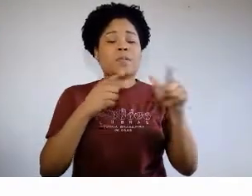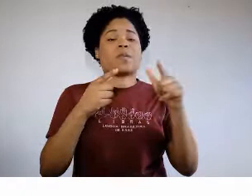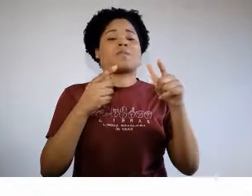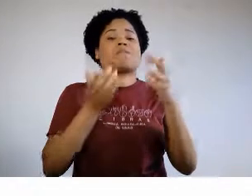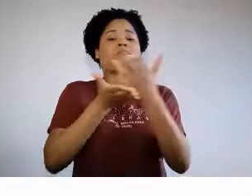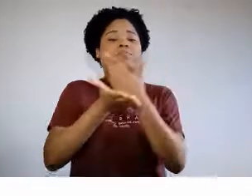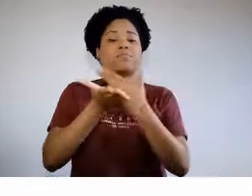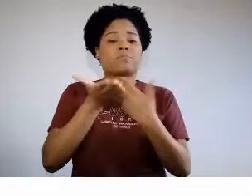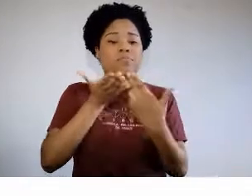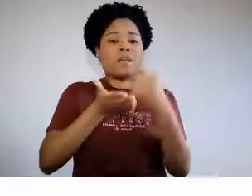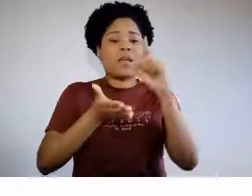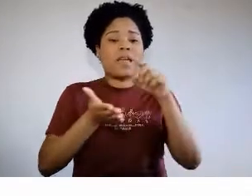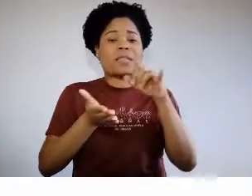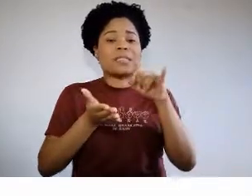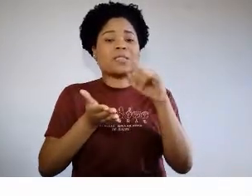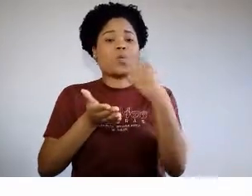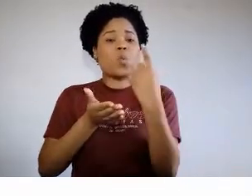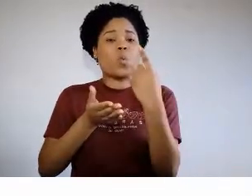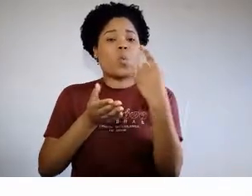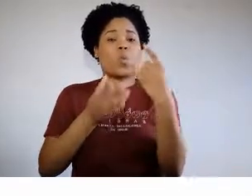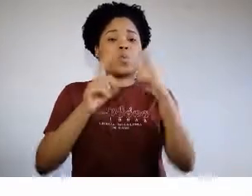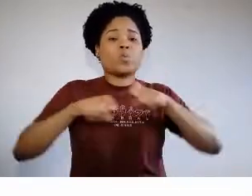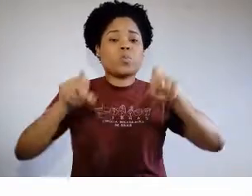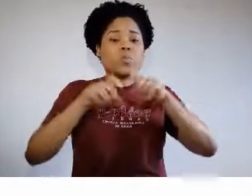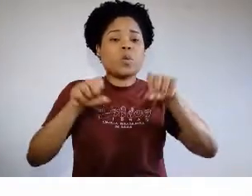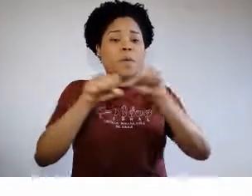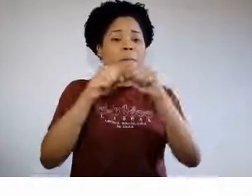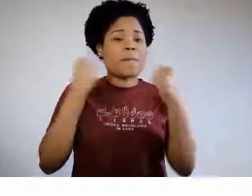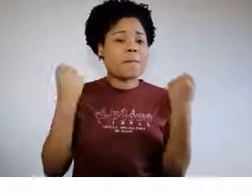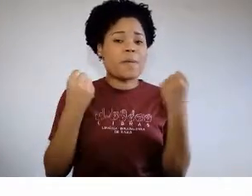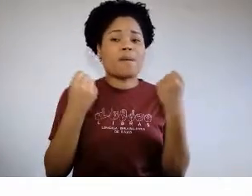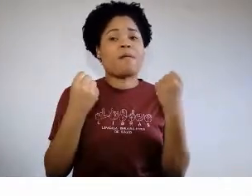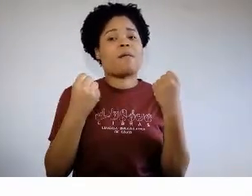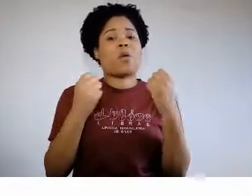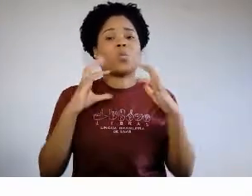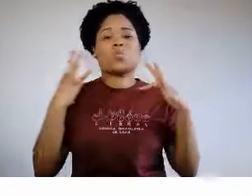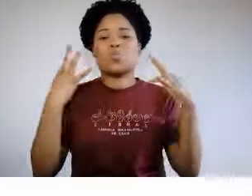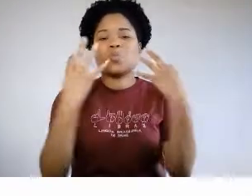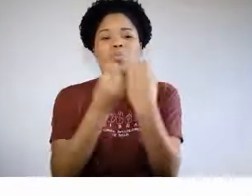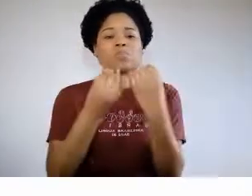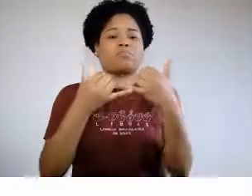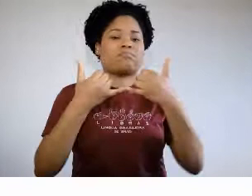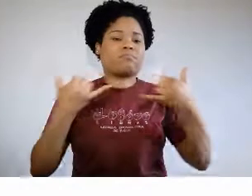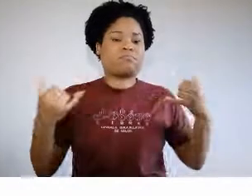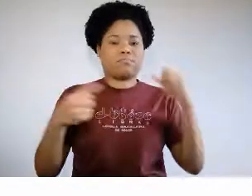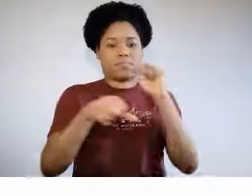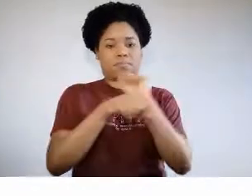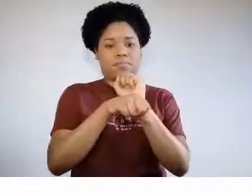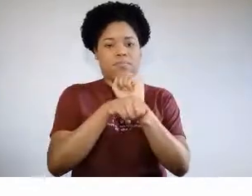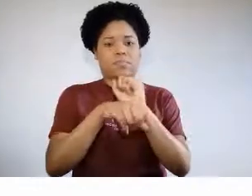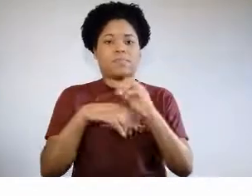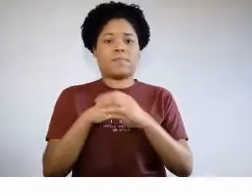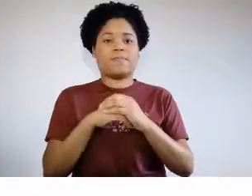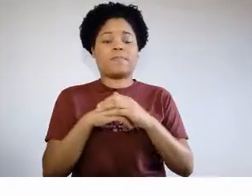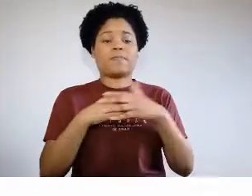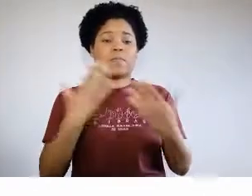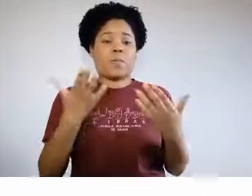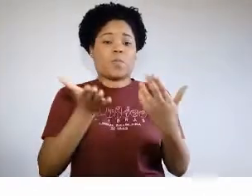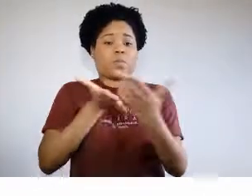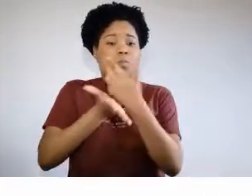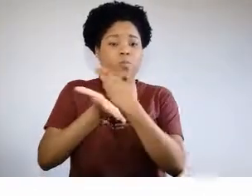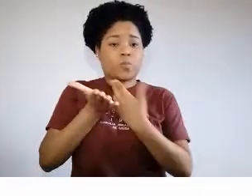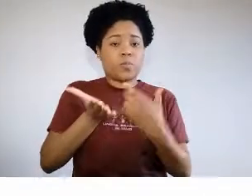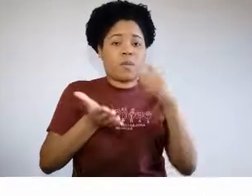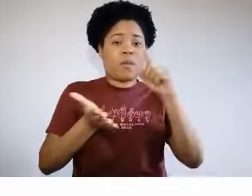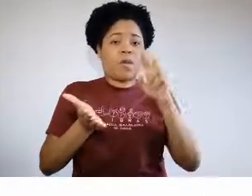dessa topologia é que se um computador falhar, se ele parar de funcionar, toda a rede para.